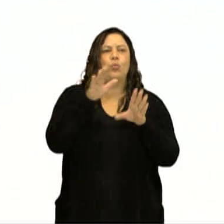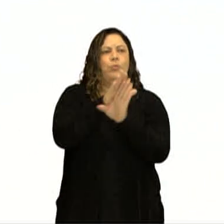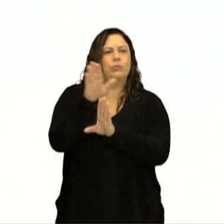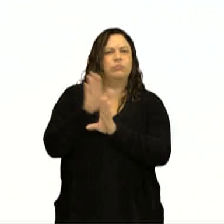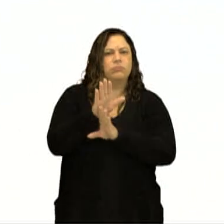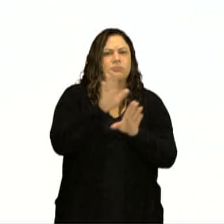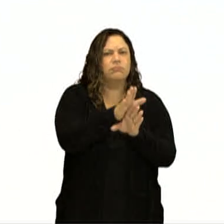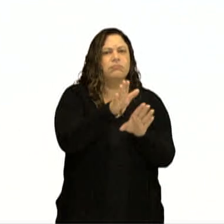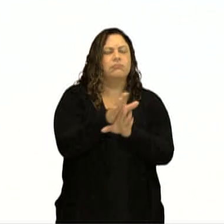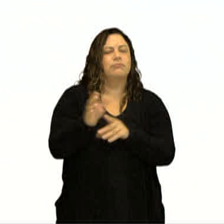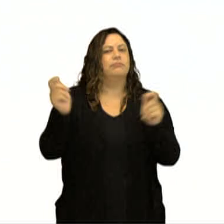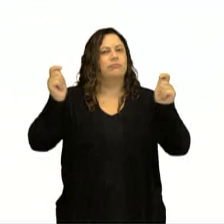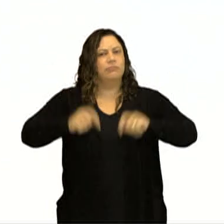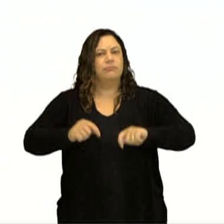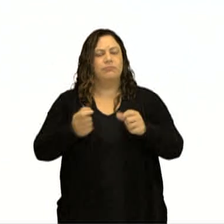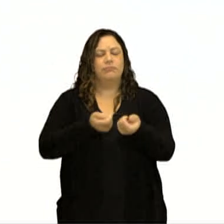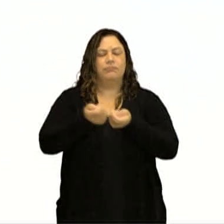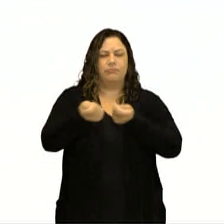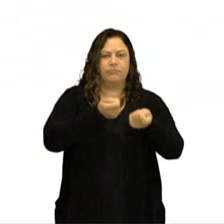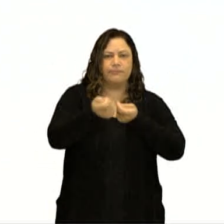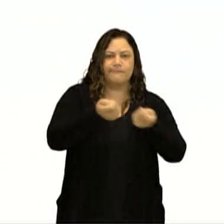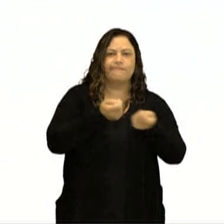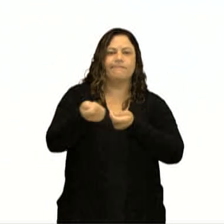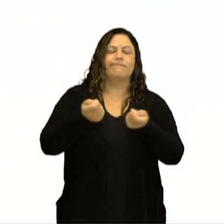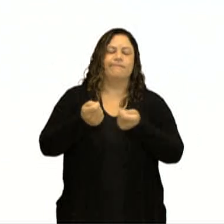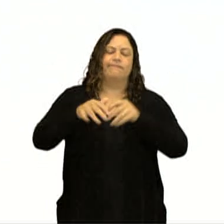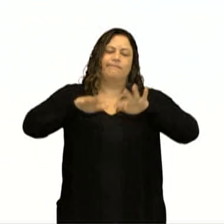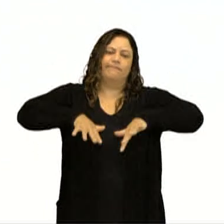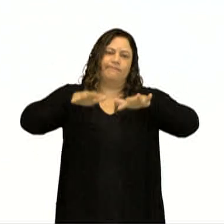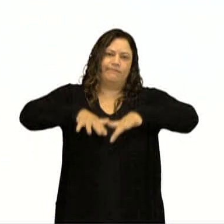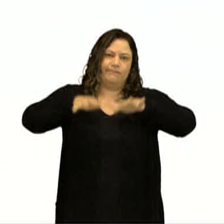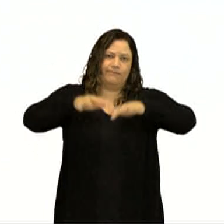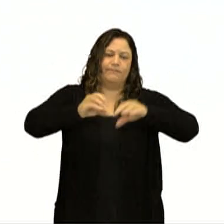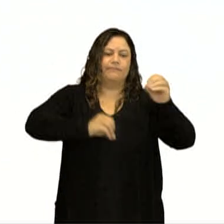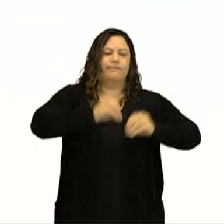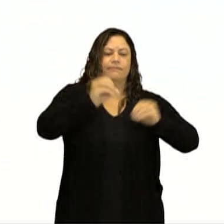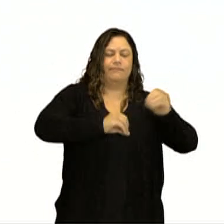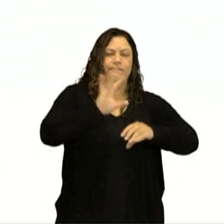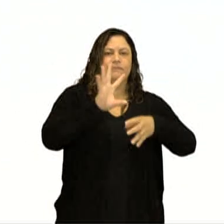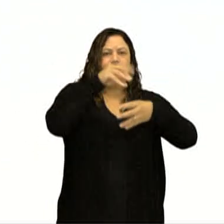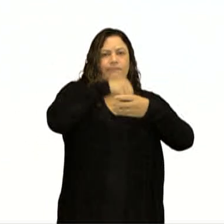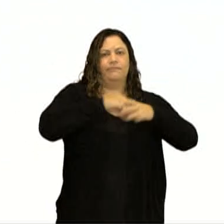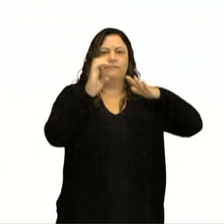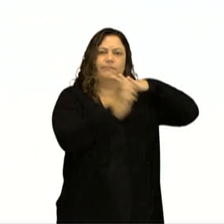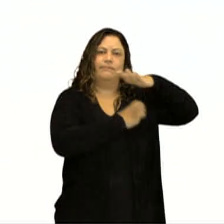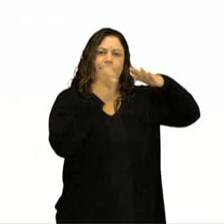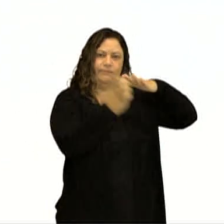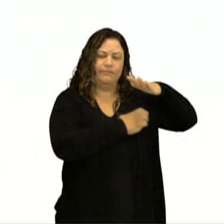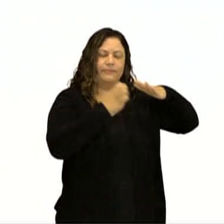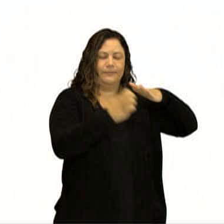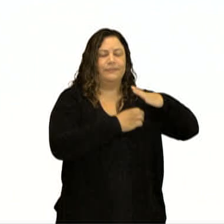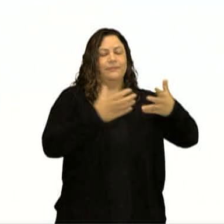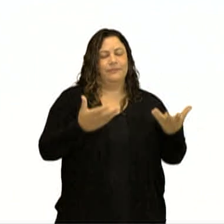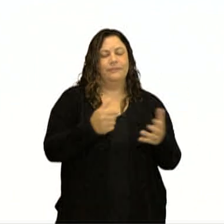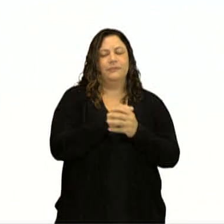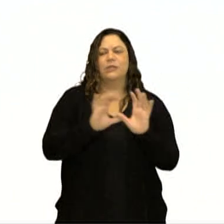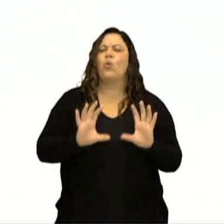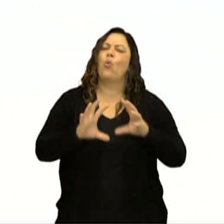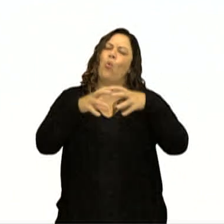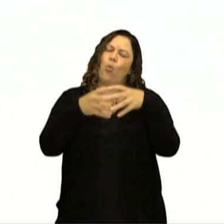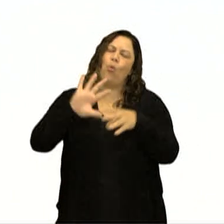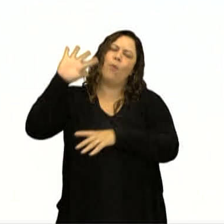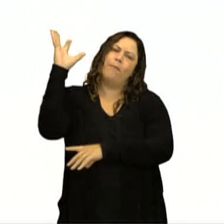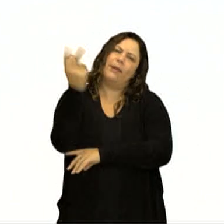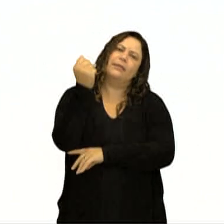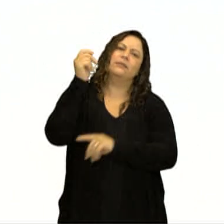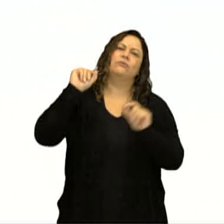se encarregavam de coordenar o movimento operário nas fábricas. Eram espécies de clubes de trabalhadores onde eles